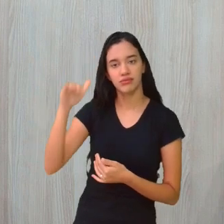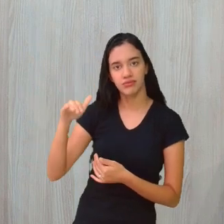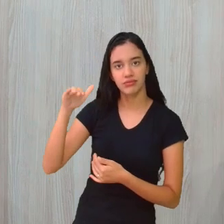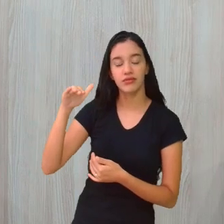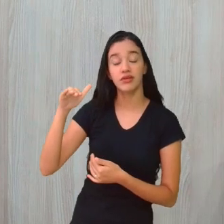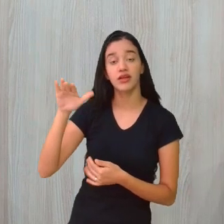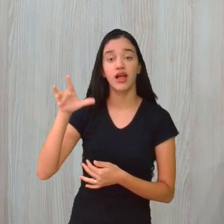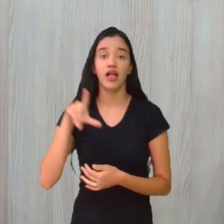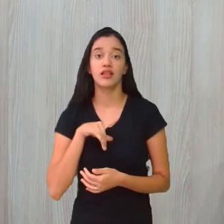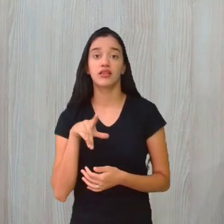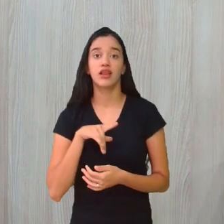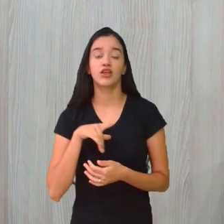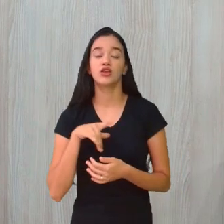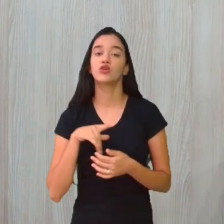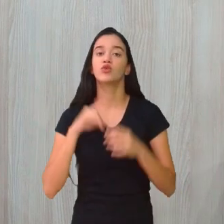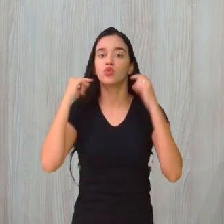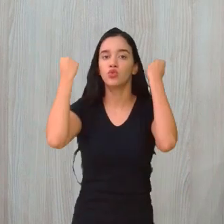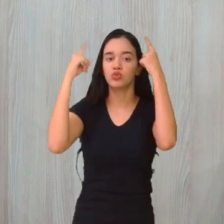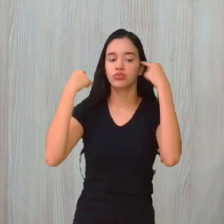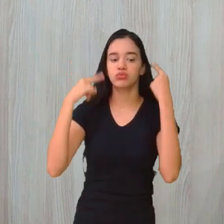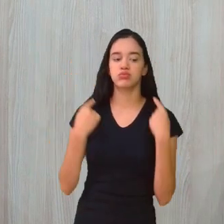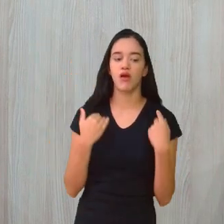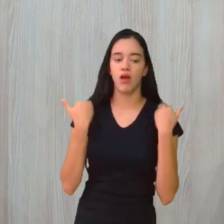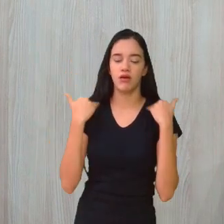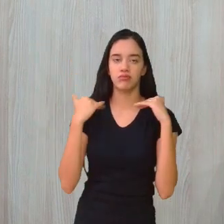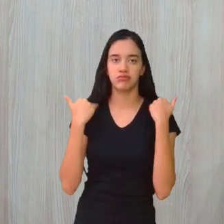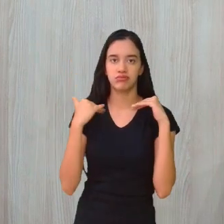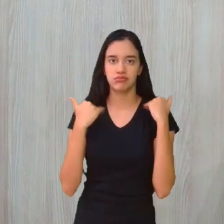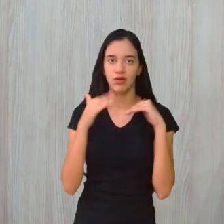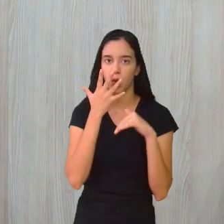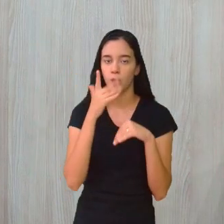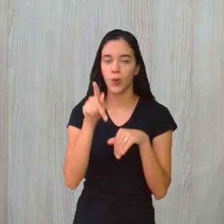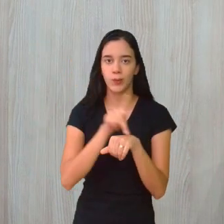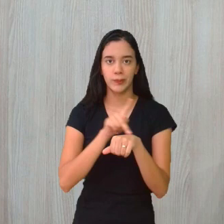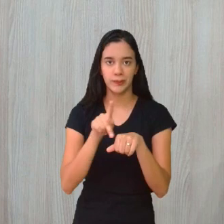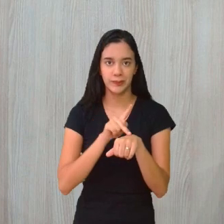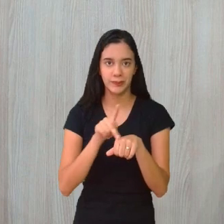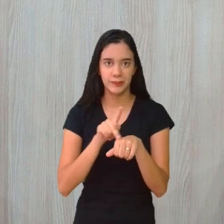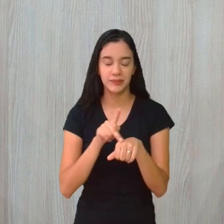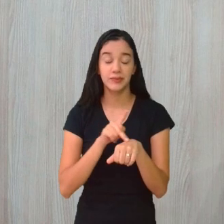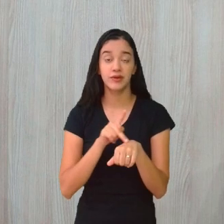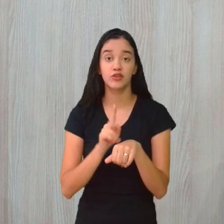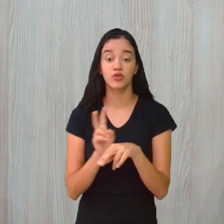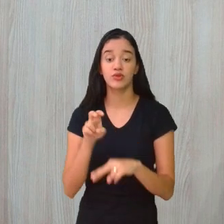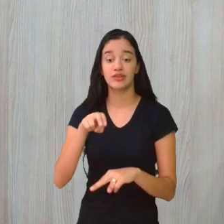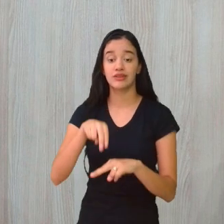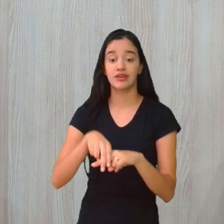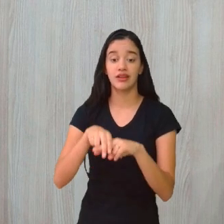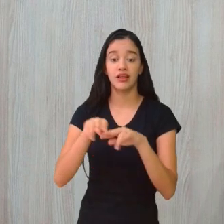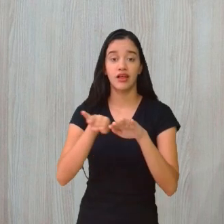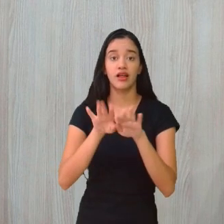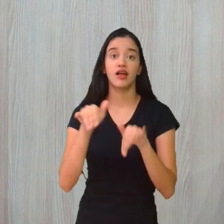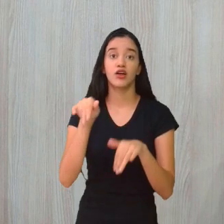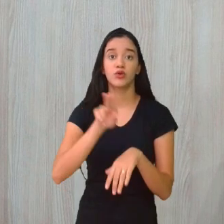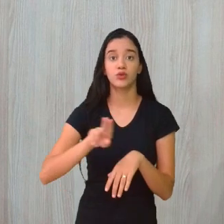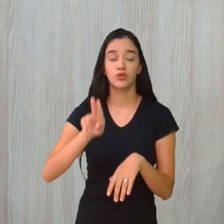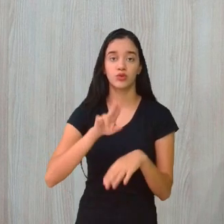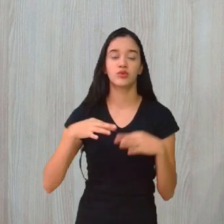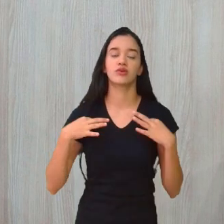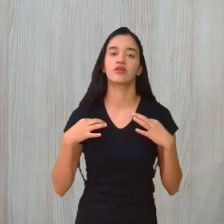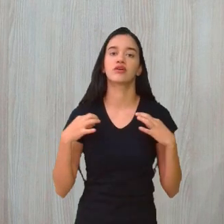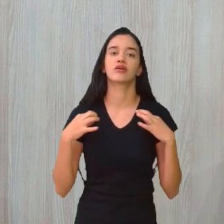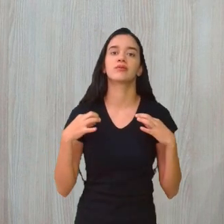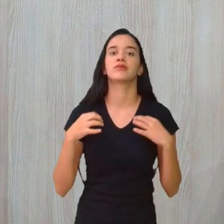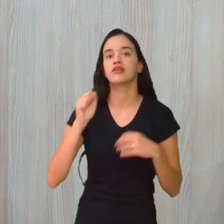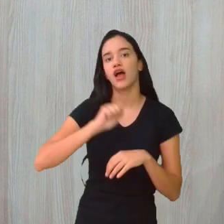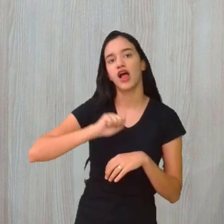mediana, tenho cabelos pretos cacheados mais ou menos na altura dos ombros. Estou sentada, usando uma camisa azul em frente